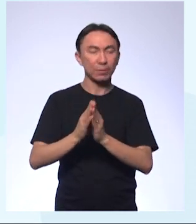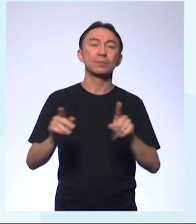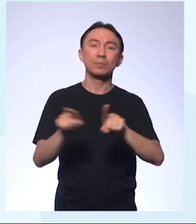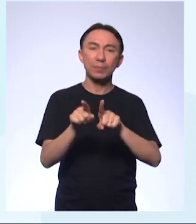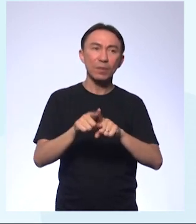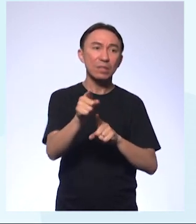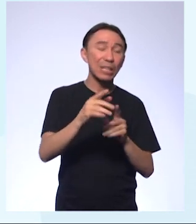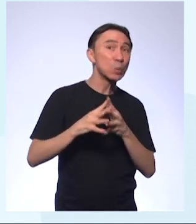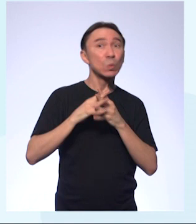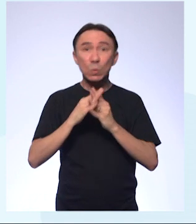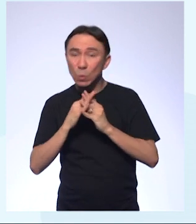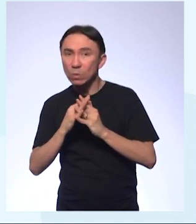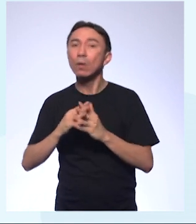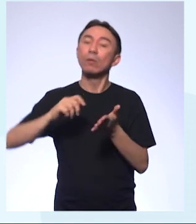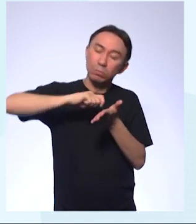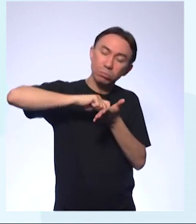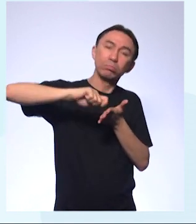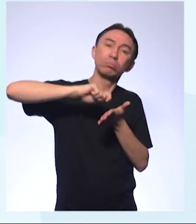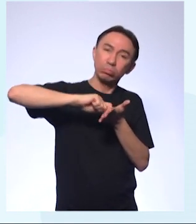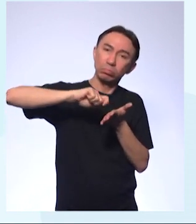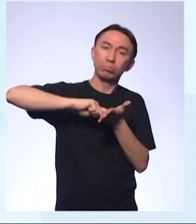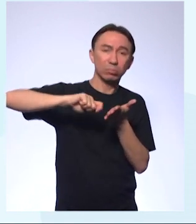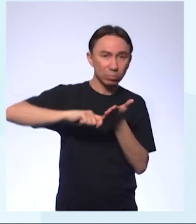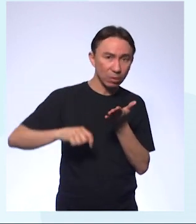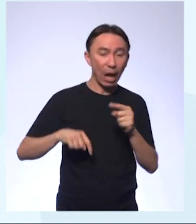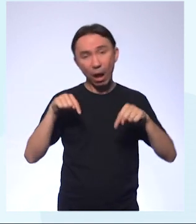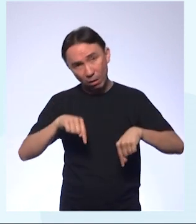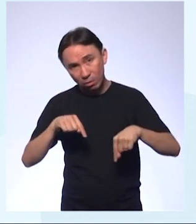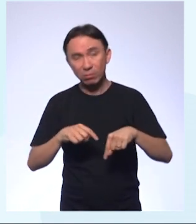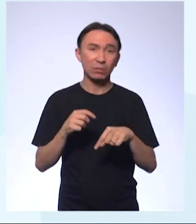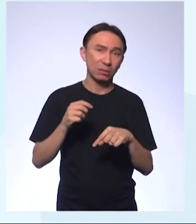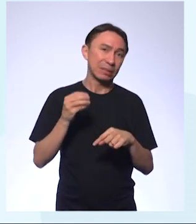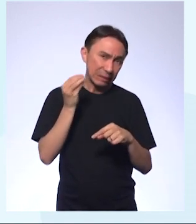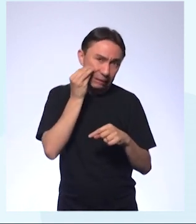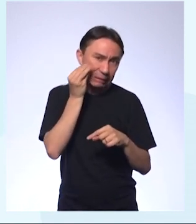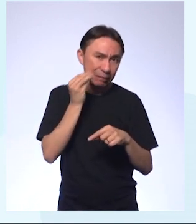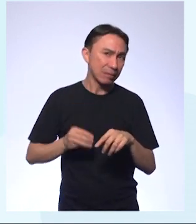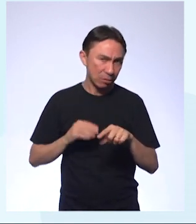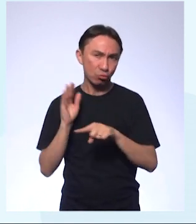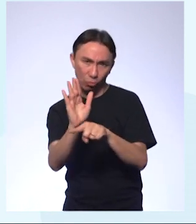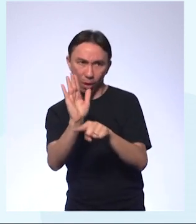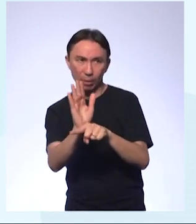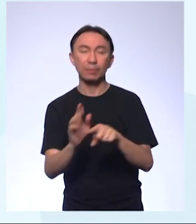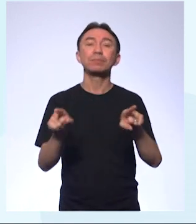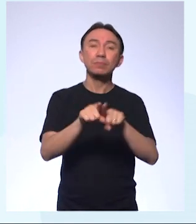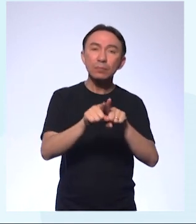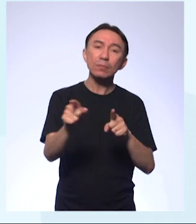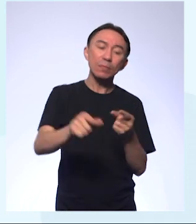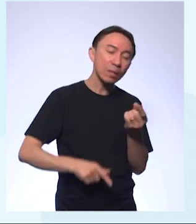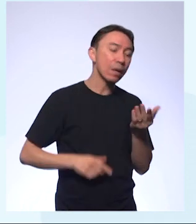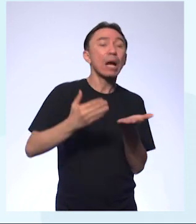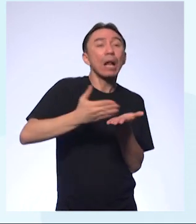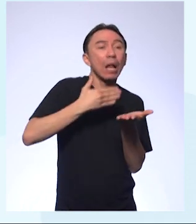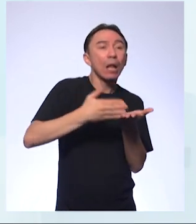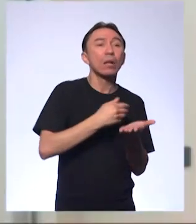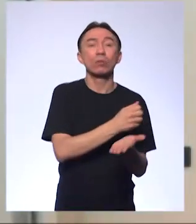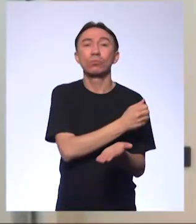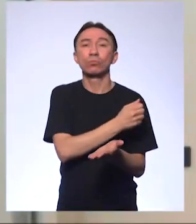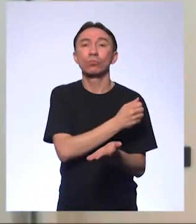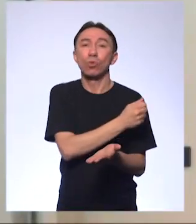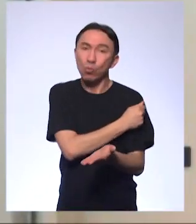gentileza. Os combinados para essa aula: realize as atividades propostas, participe do chat, interaja